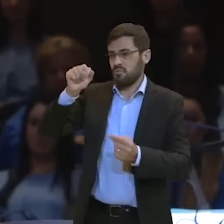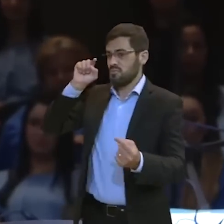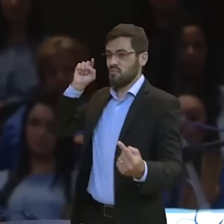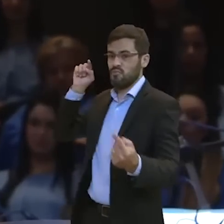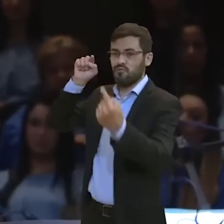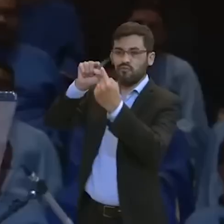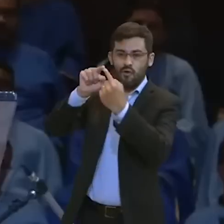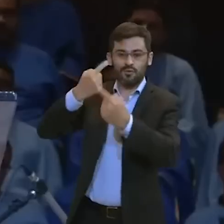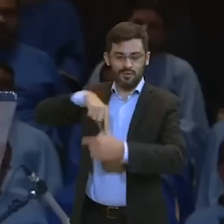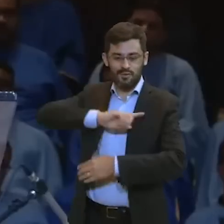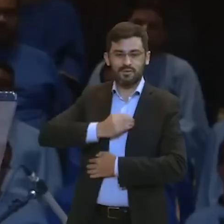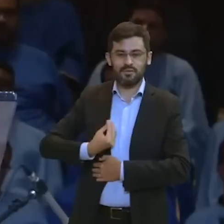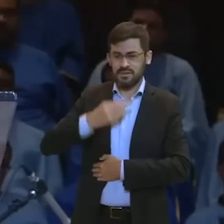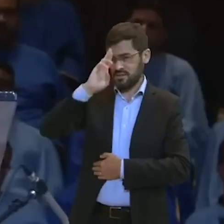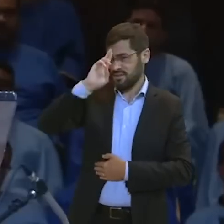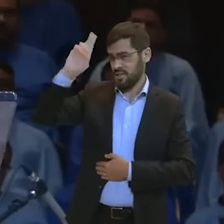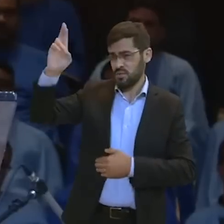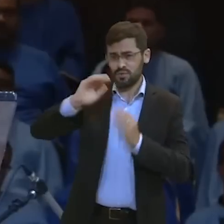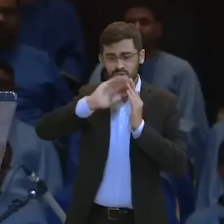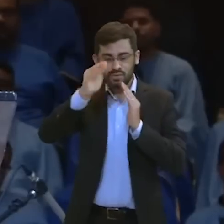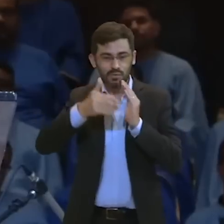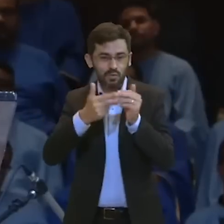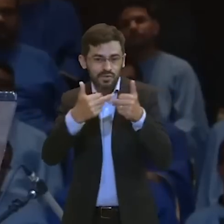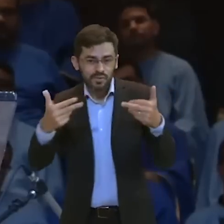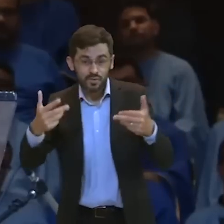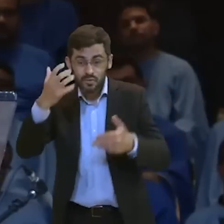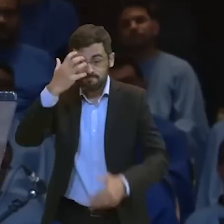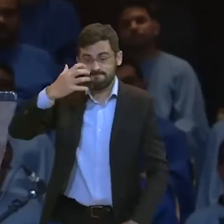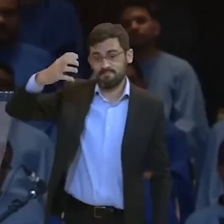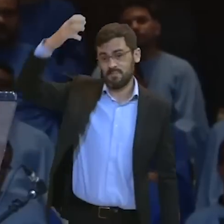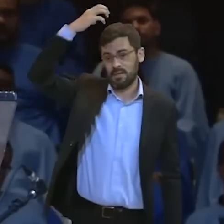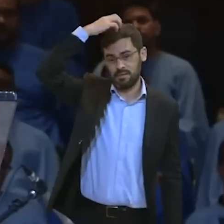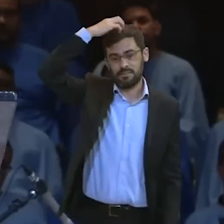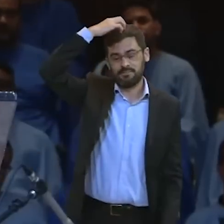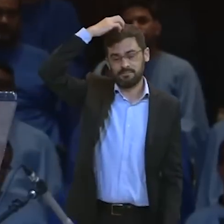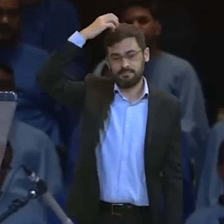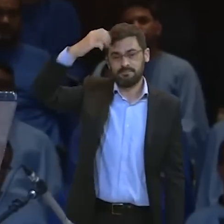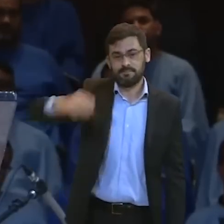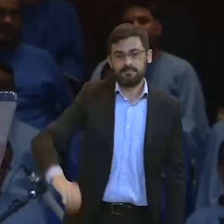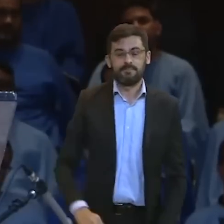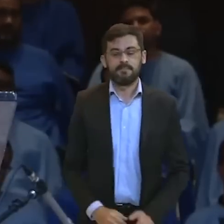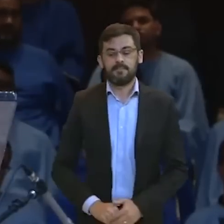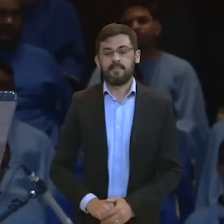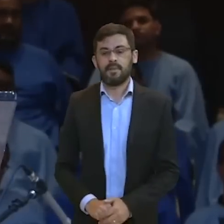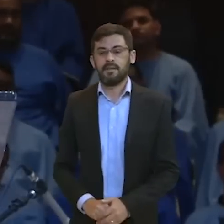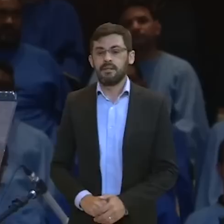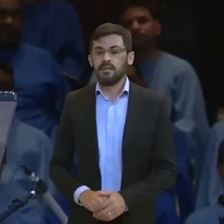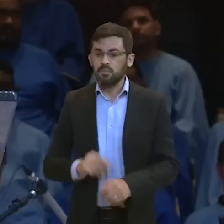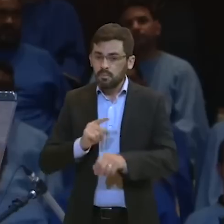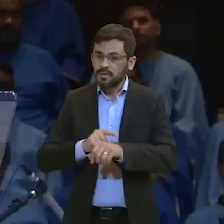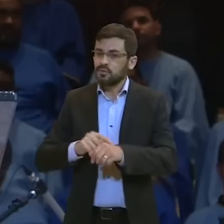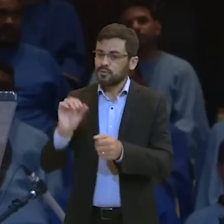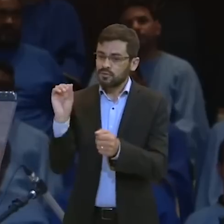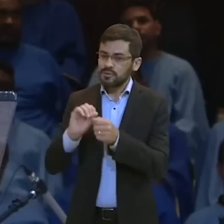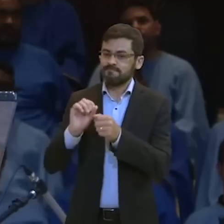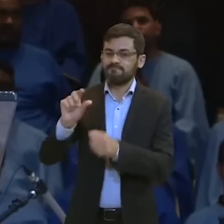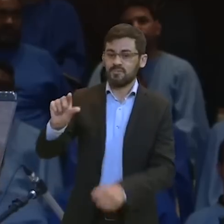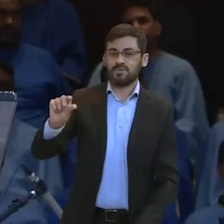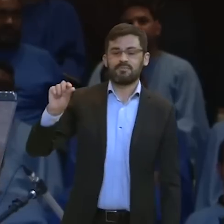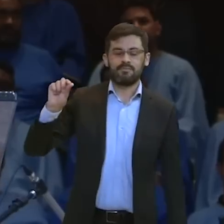como Senhor de todas as coisas, como Rei. E quando a gente faz